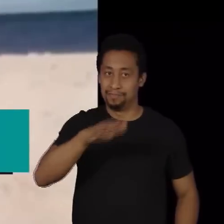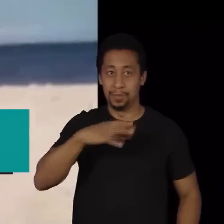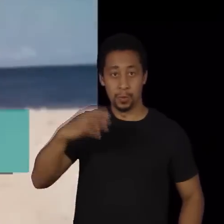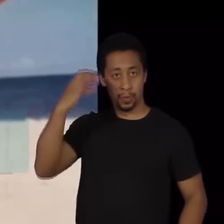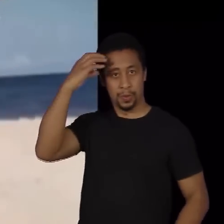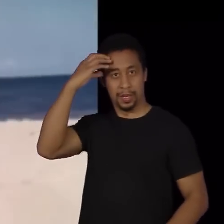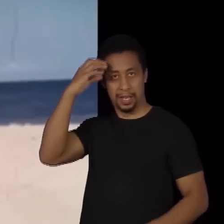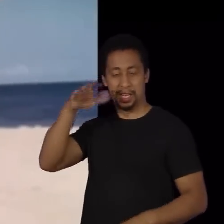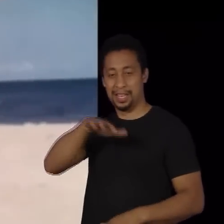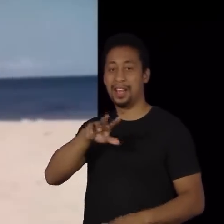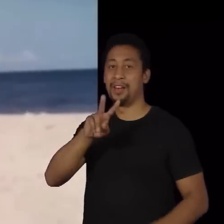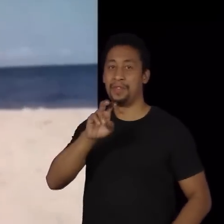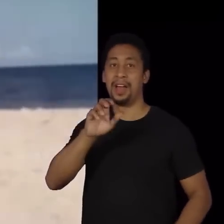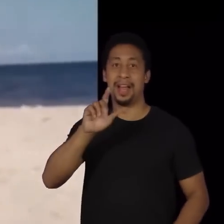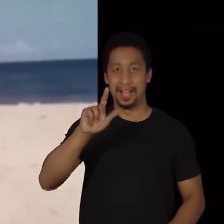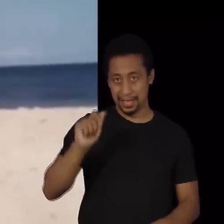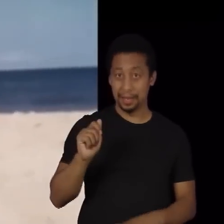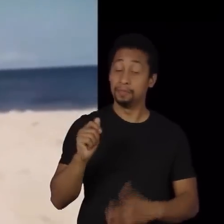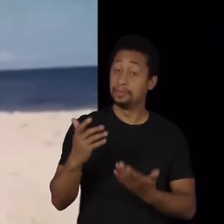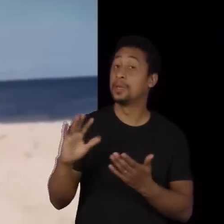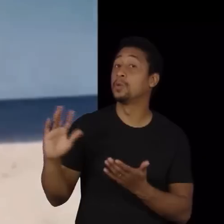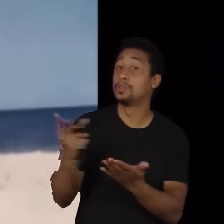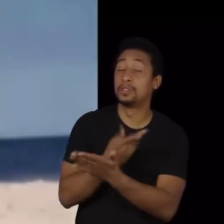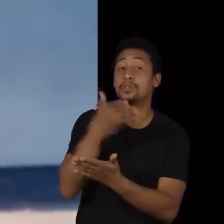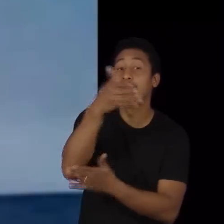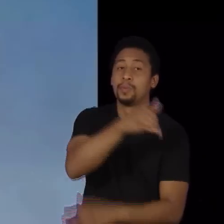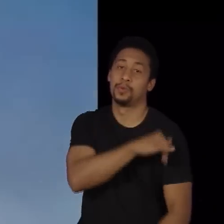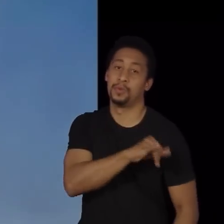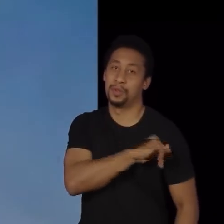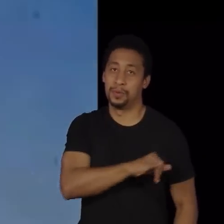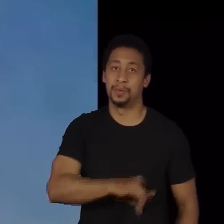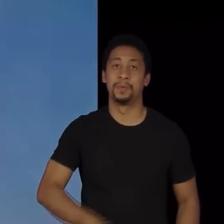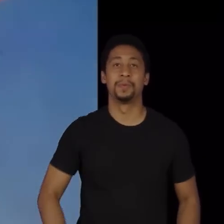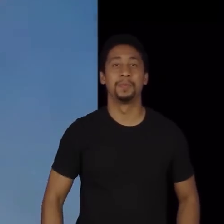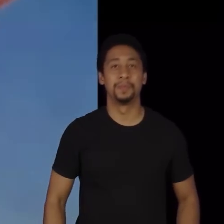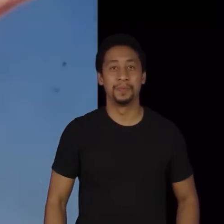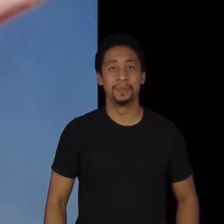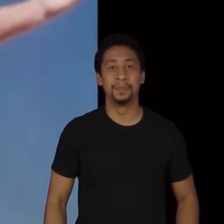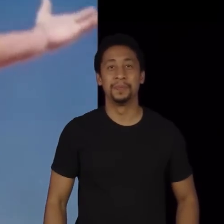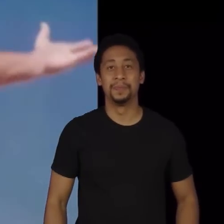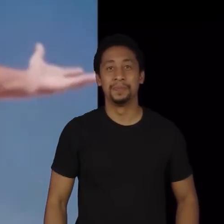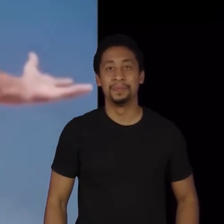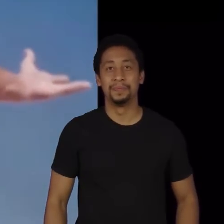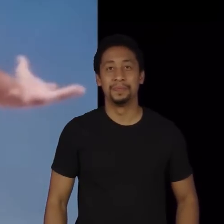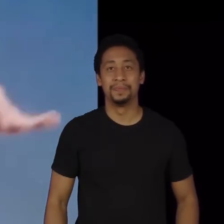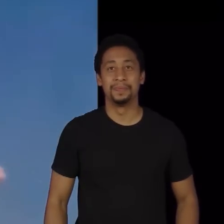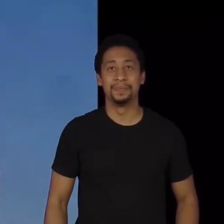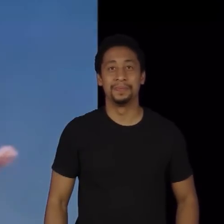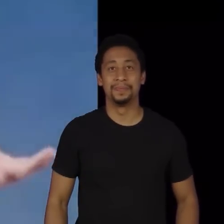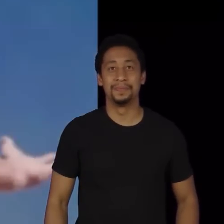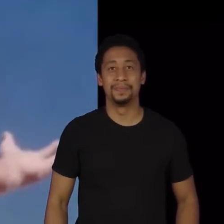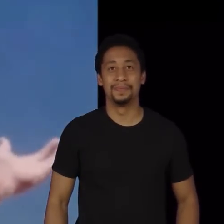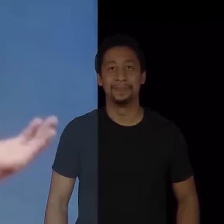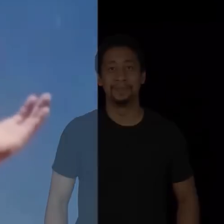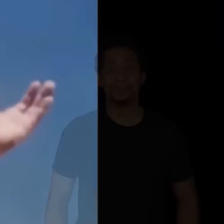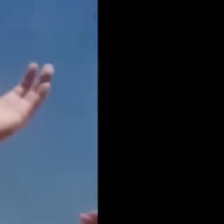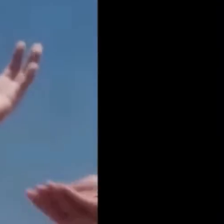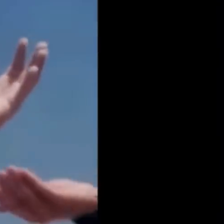Rio... A vida de uma esposa deve ser um